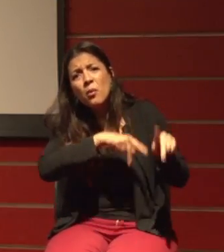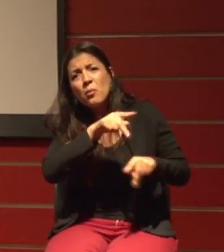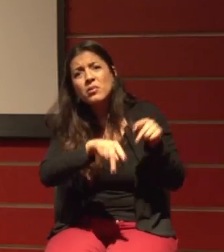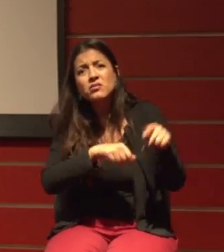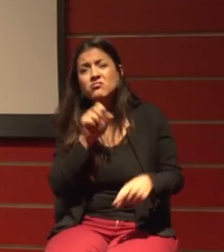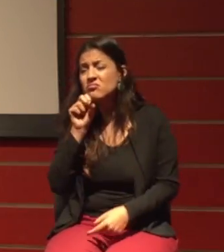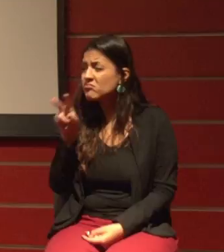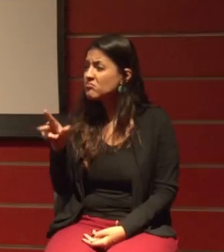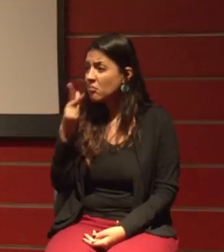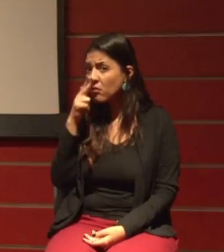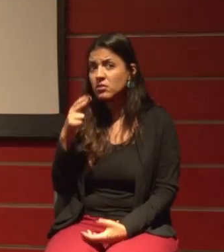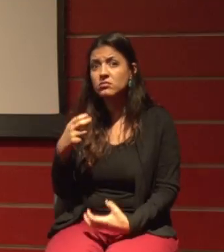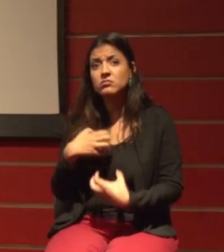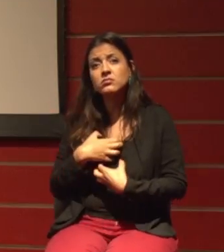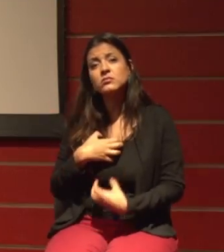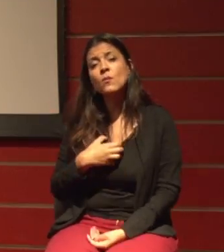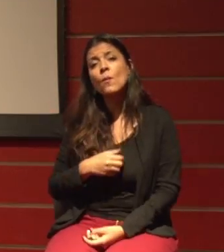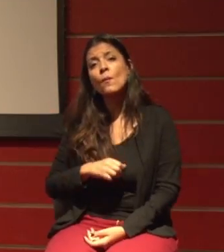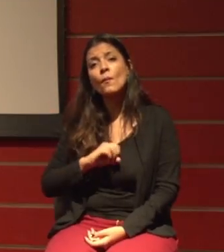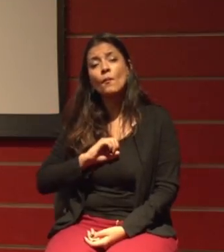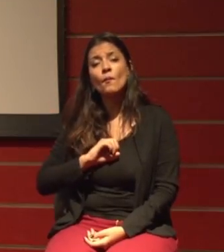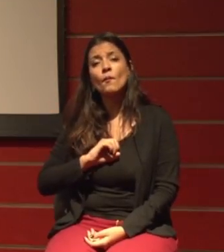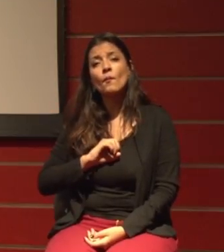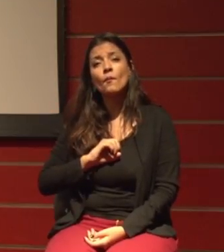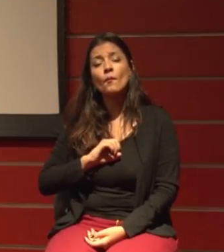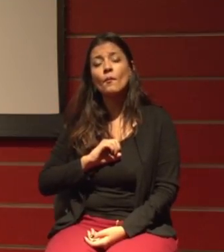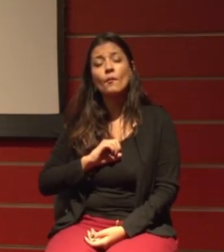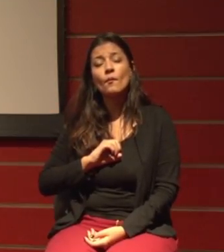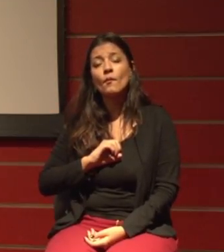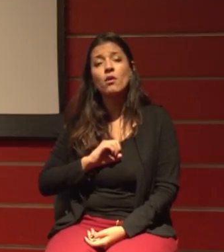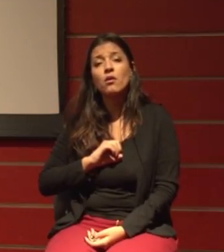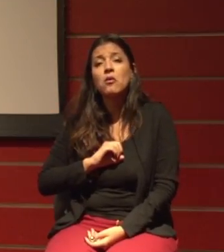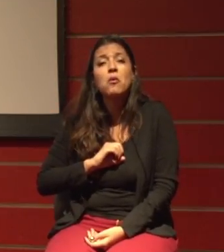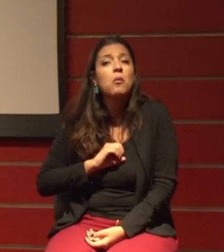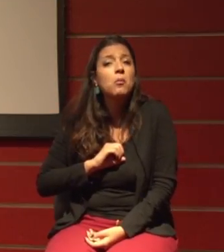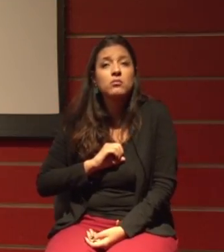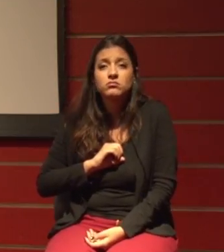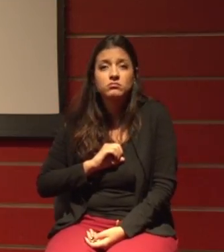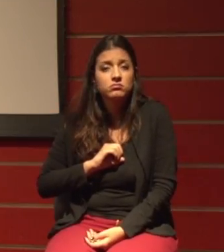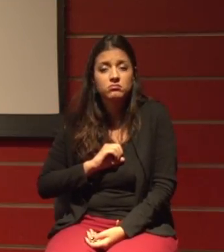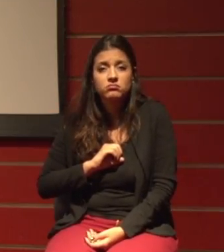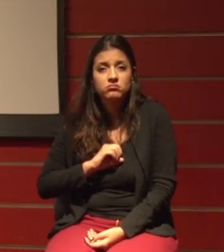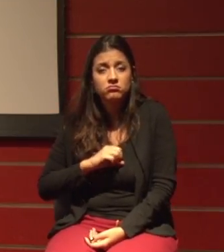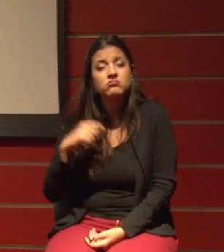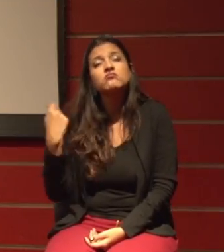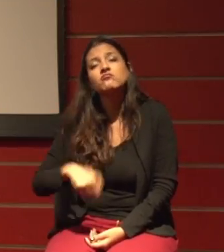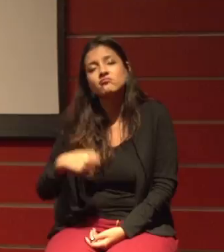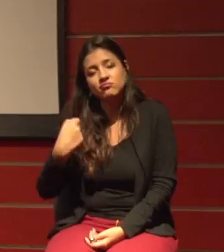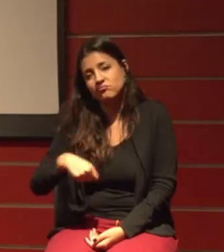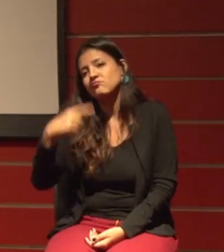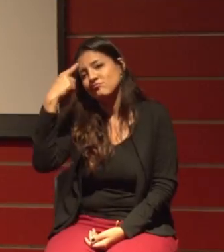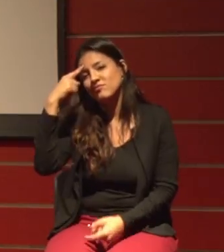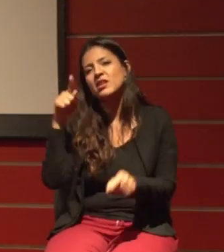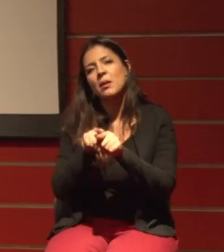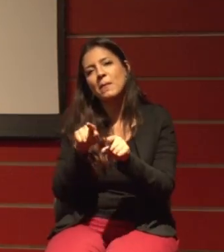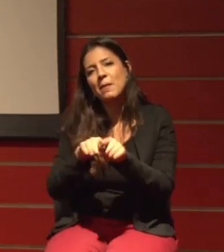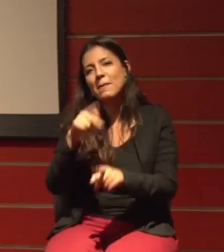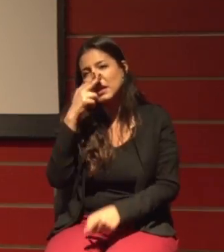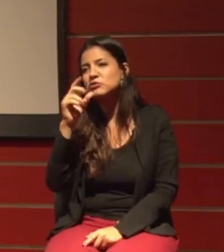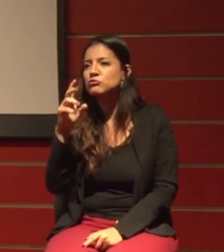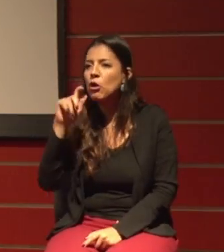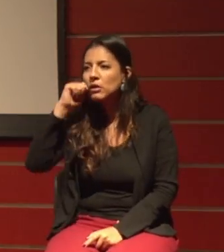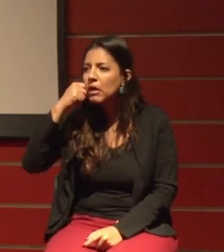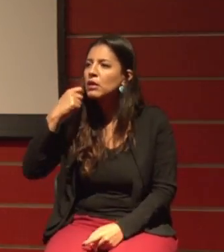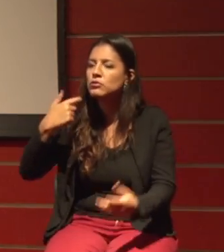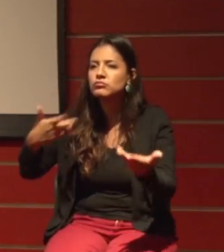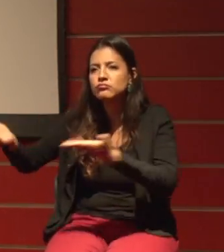essa Total falta de empatia eu acho que é algo com a gente pensar também para que a gente não fique falando só pra gente